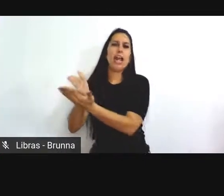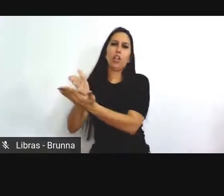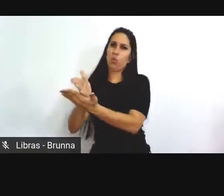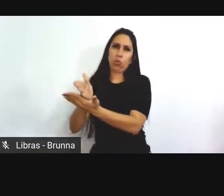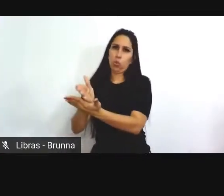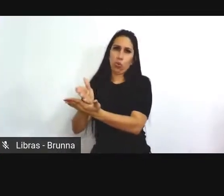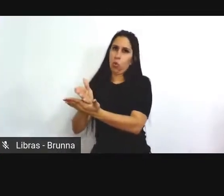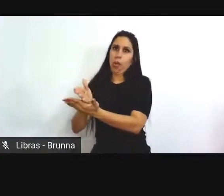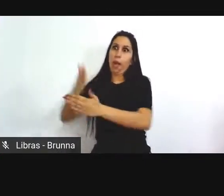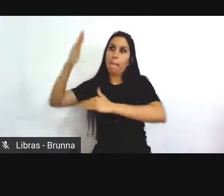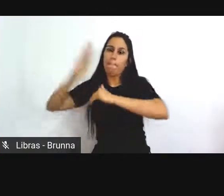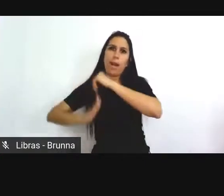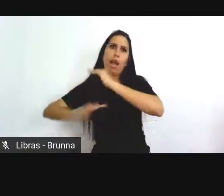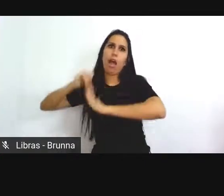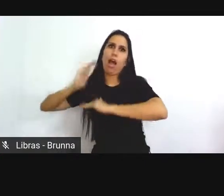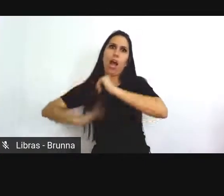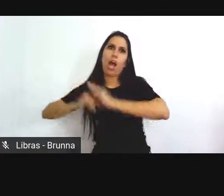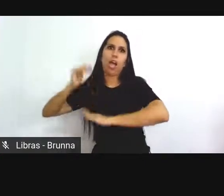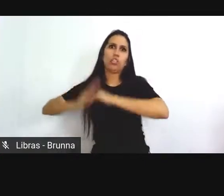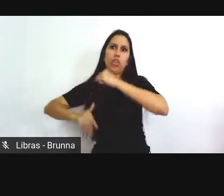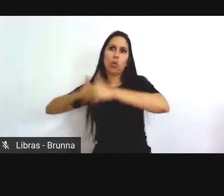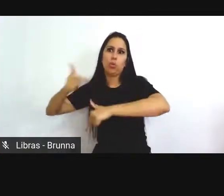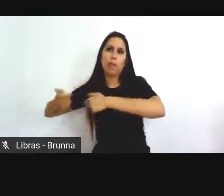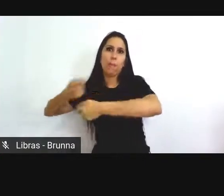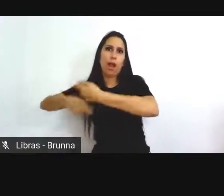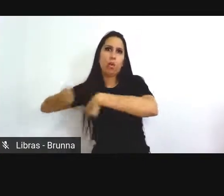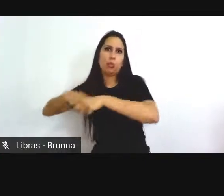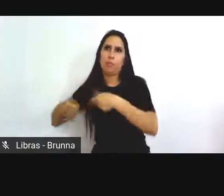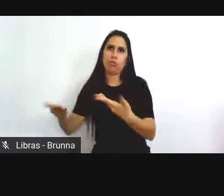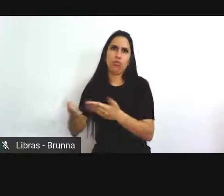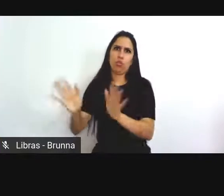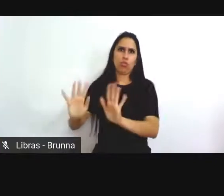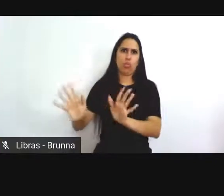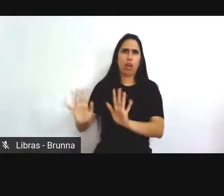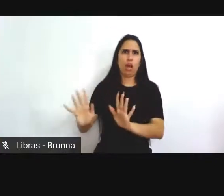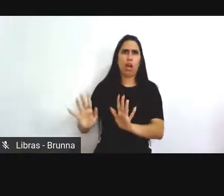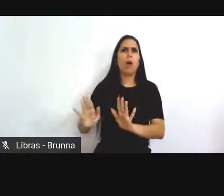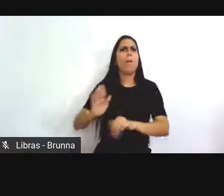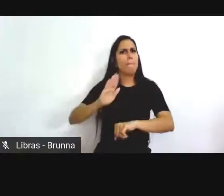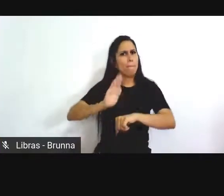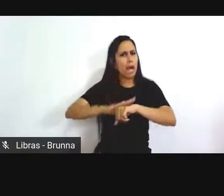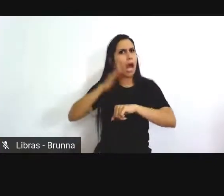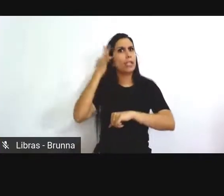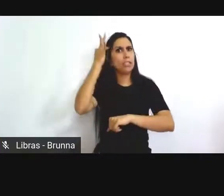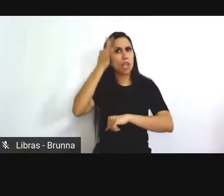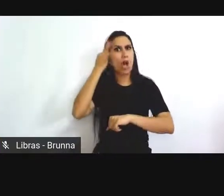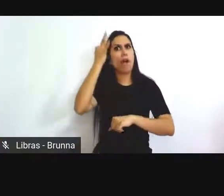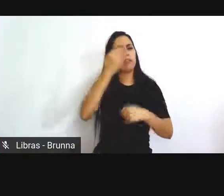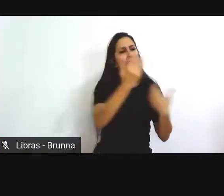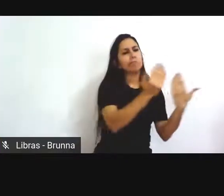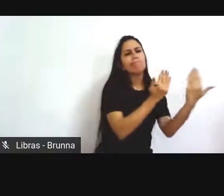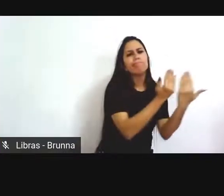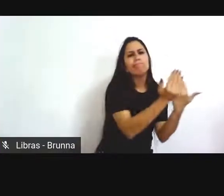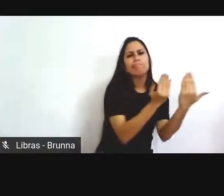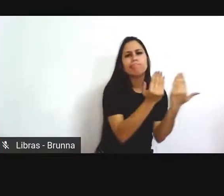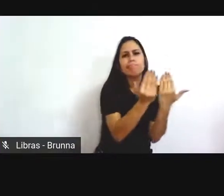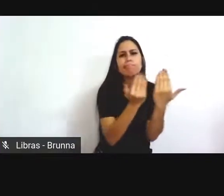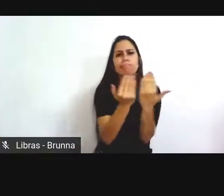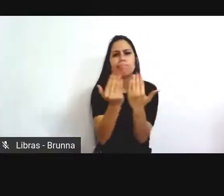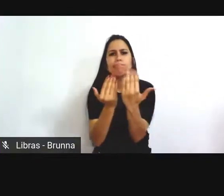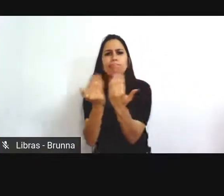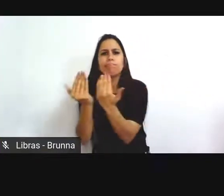na prática do trabalho de orçamento de hoje. É bastante mais teórico. Né?